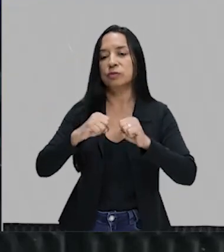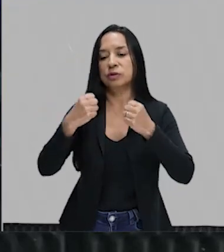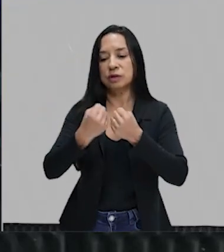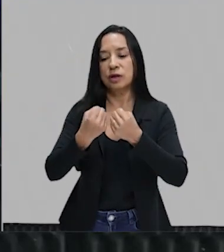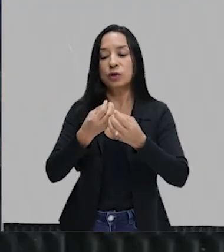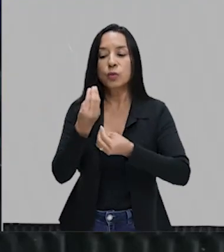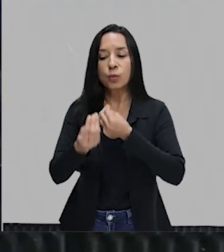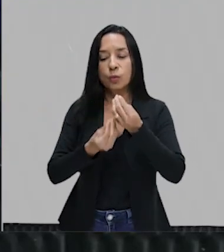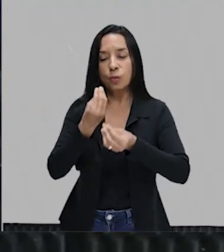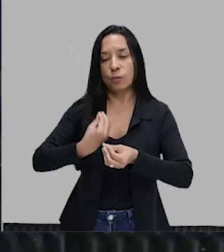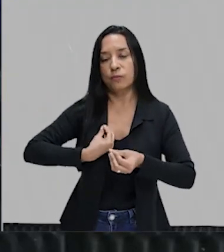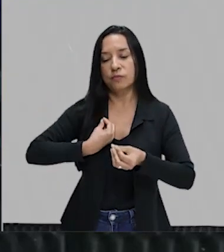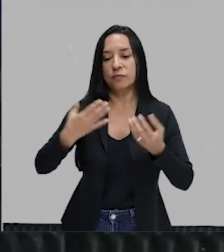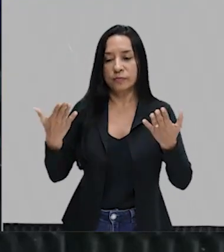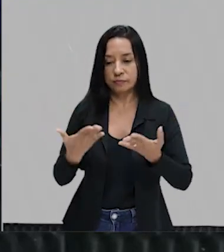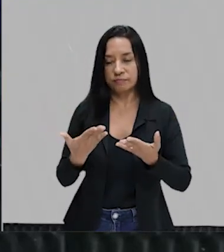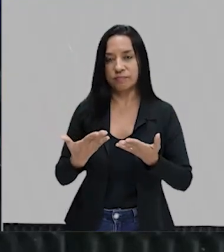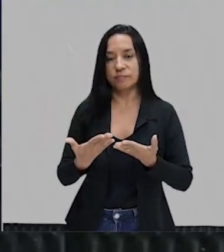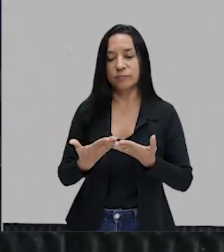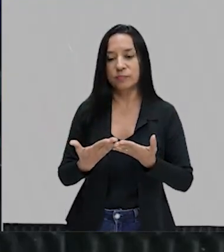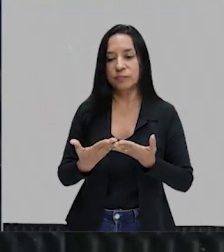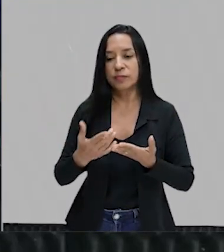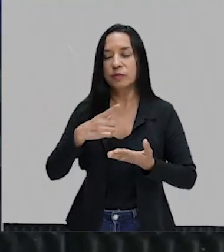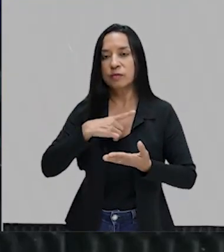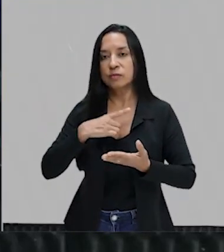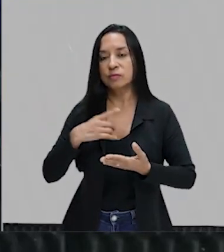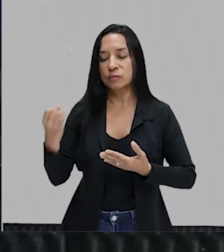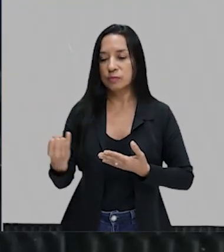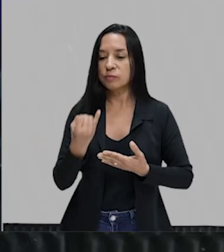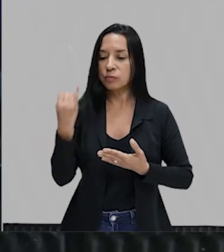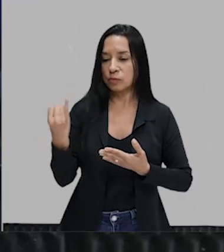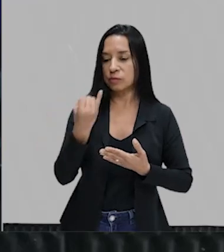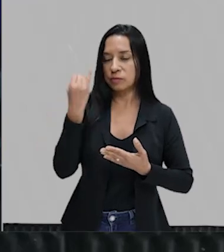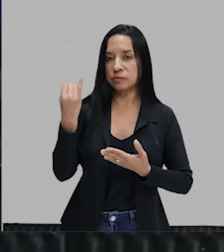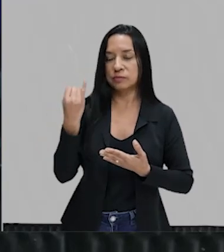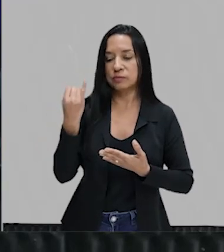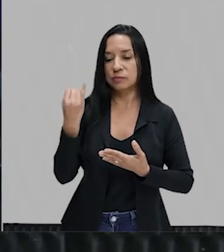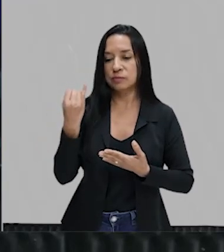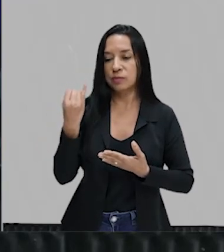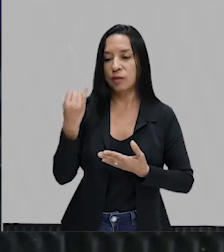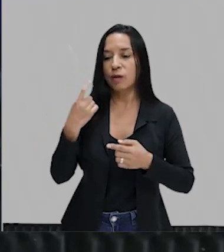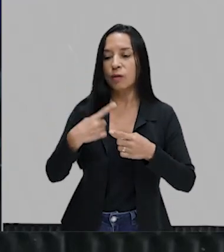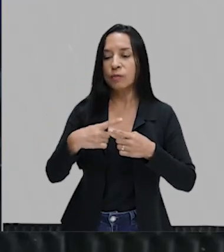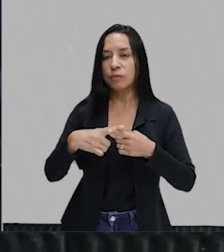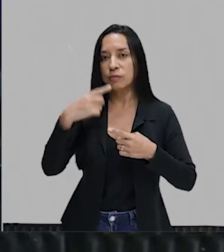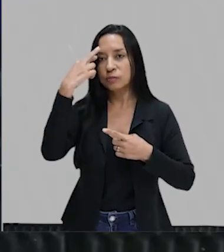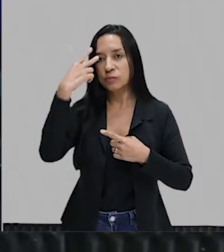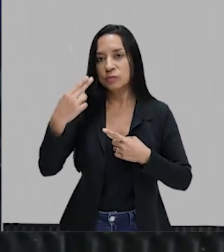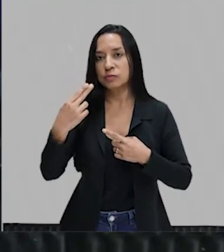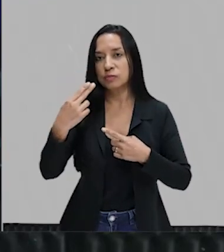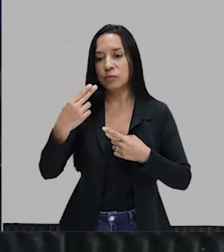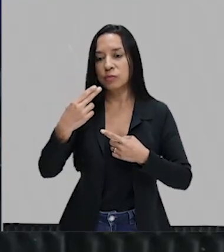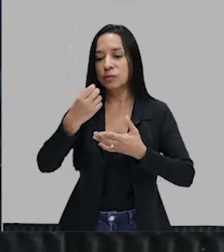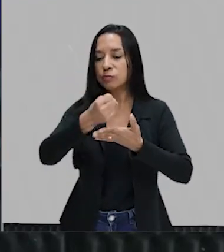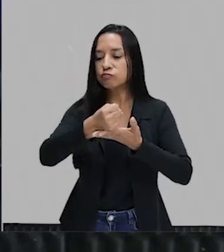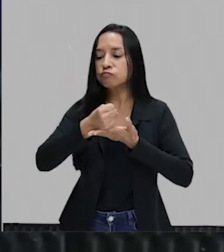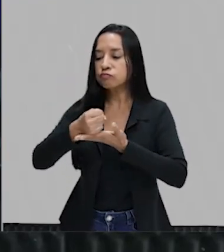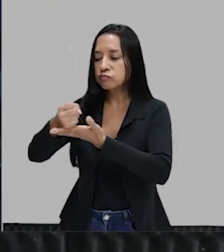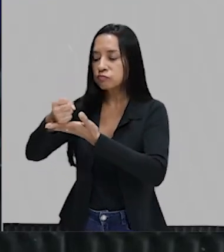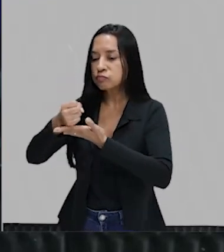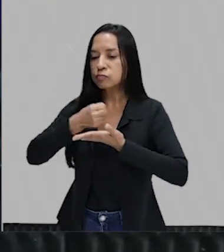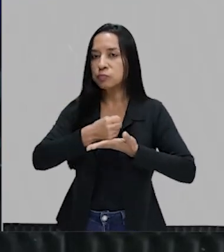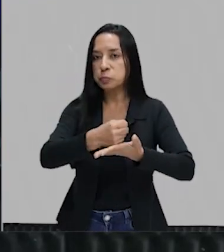no presente. A história ela tem uma importância para o presente, porque a história ela nos ajuda como sujeitos